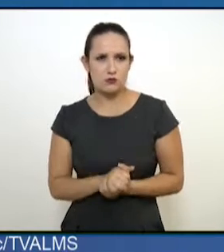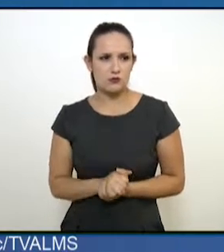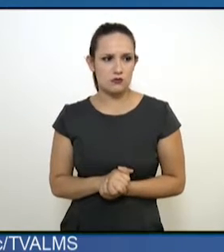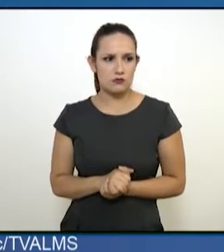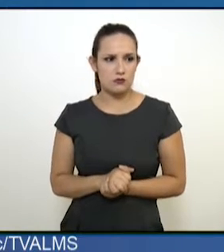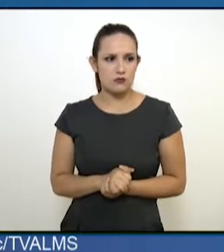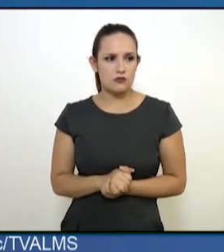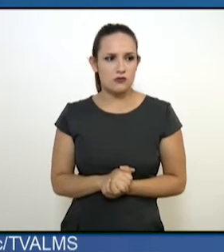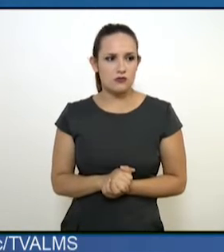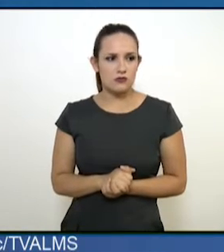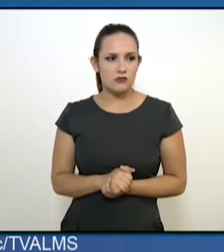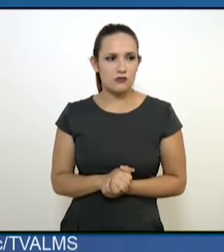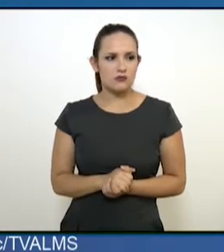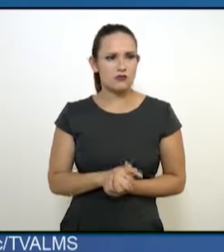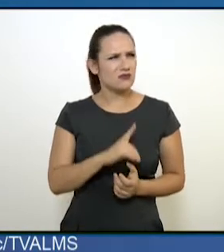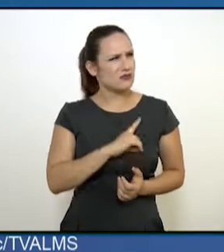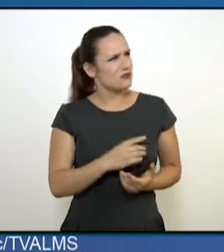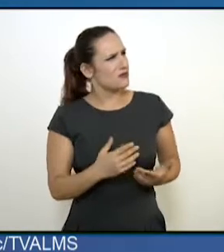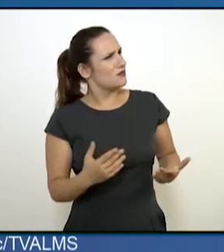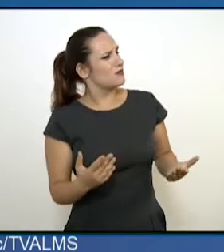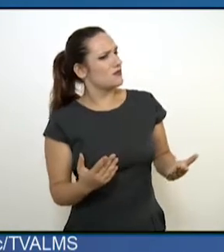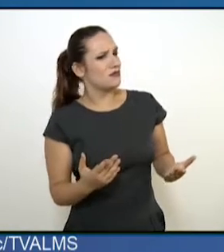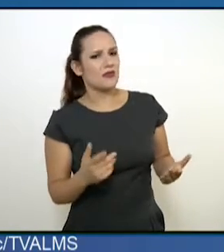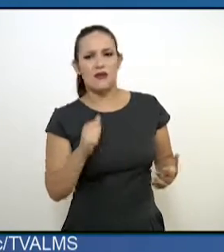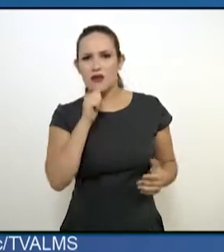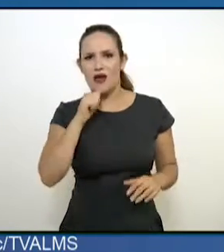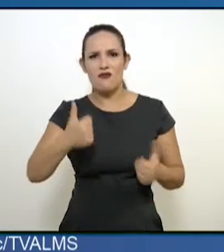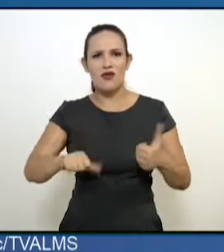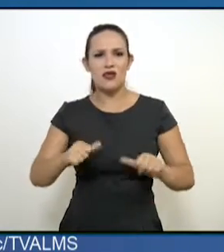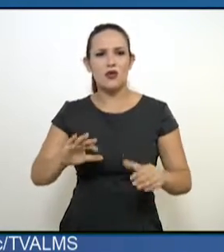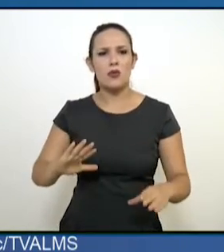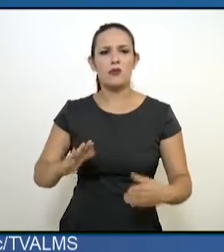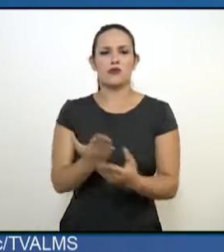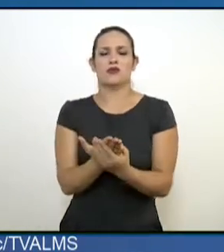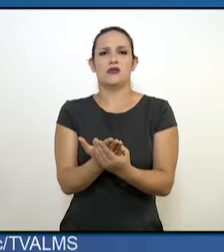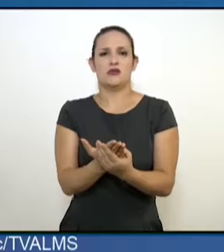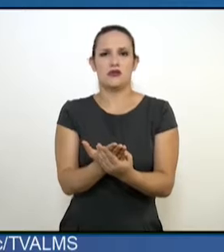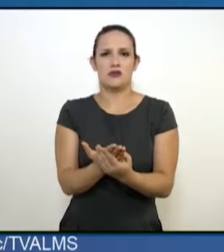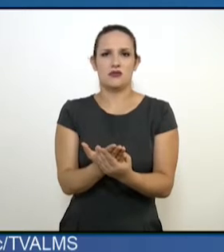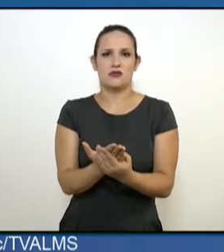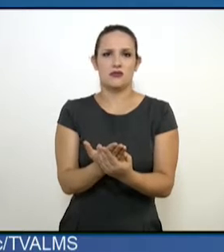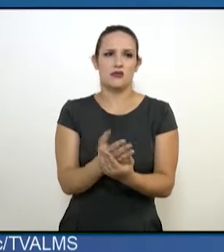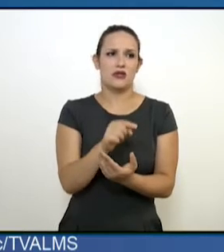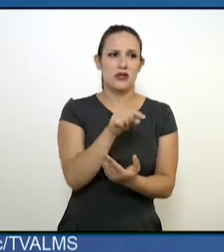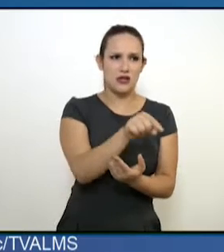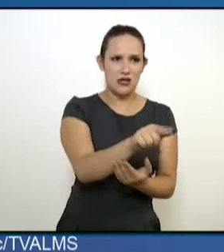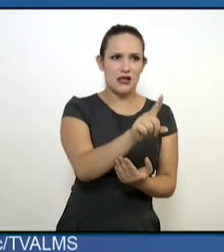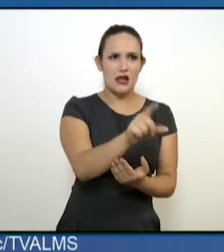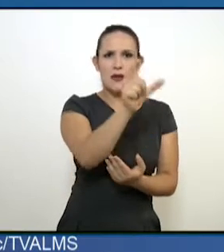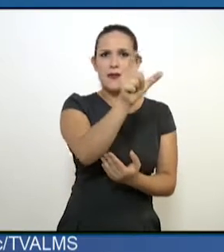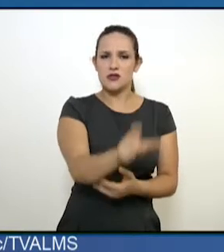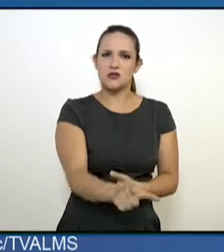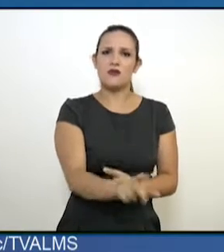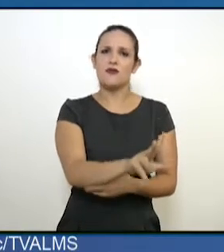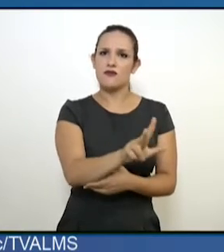verdade, estão analisando processos na qual ele é um dos investigados.